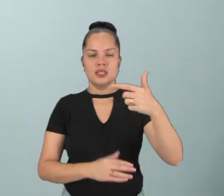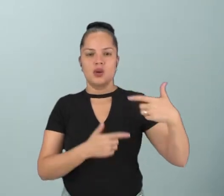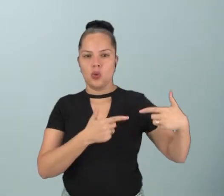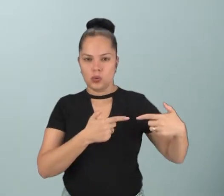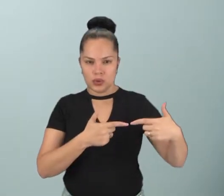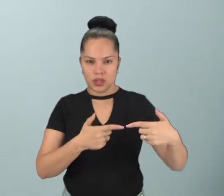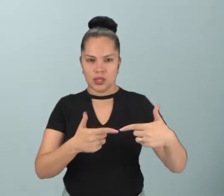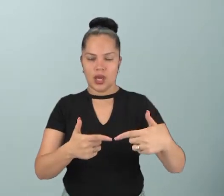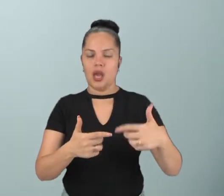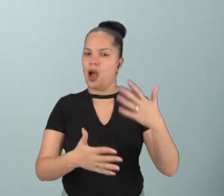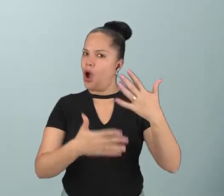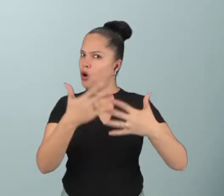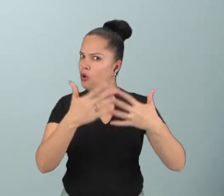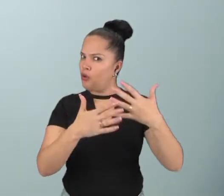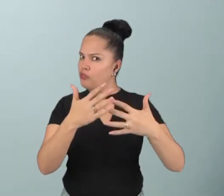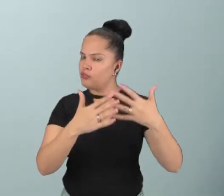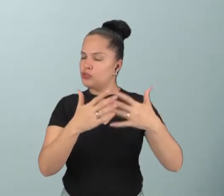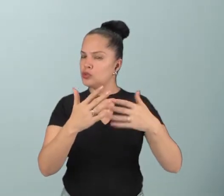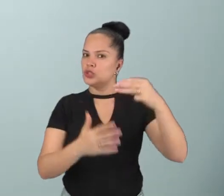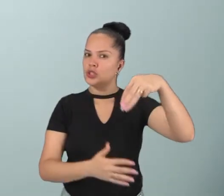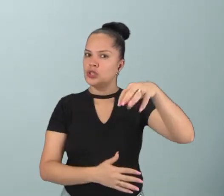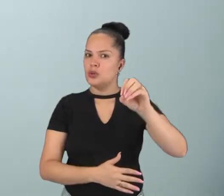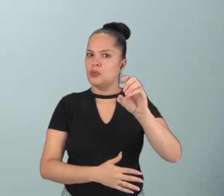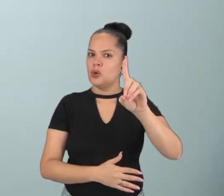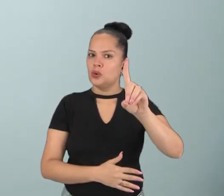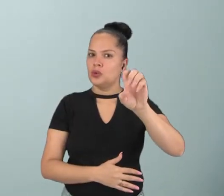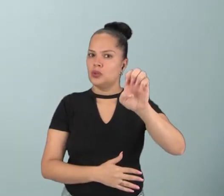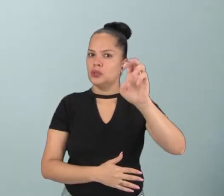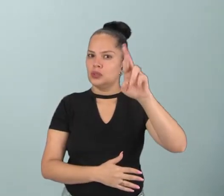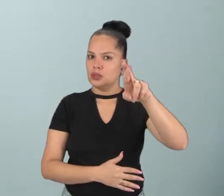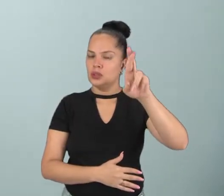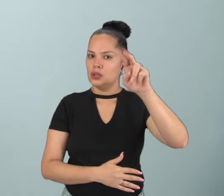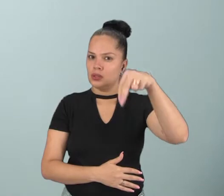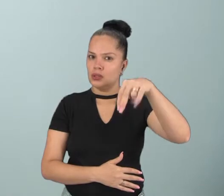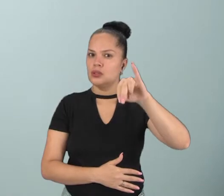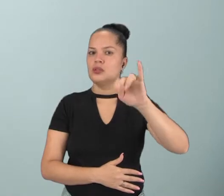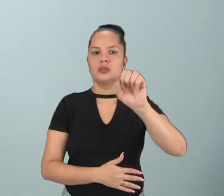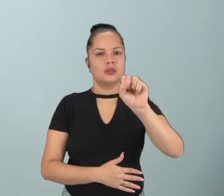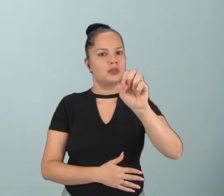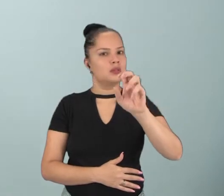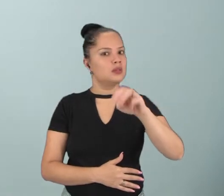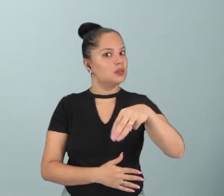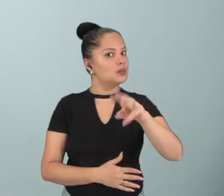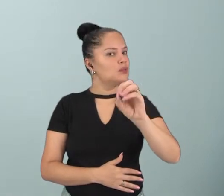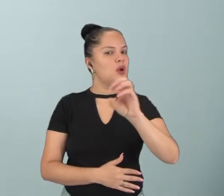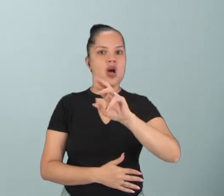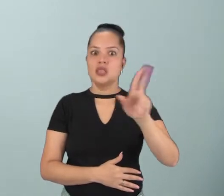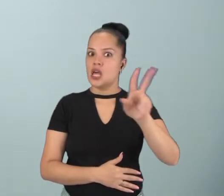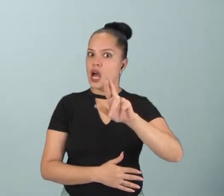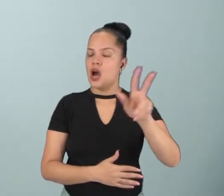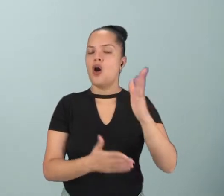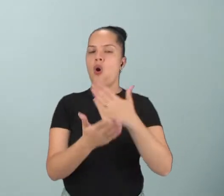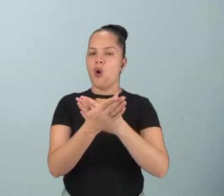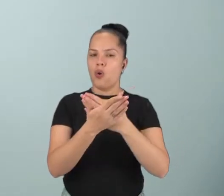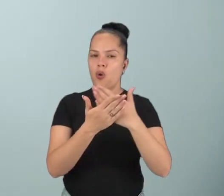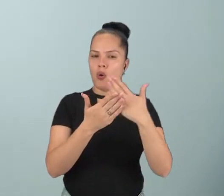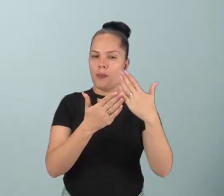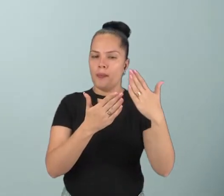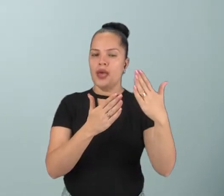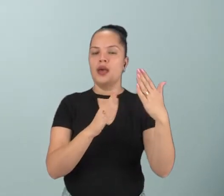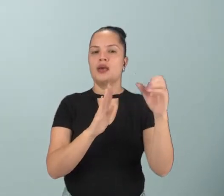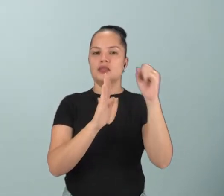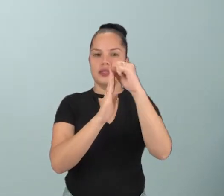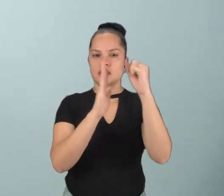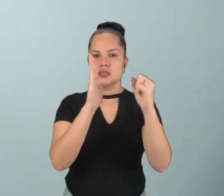vamos confundir com o modernismo. A idade moderna, ela começa lá no século XV, no